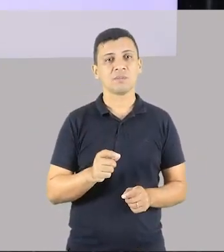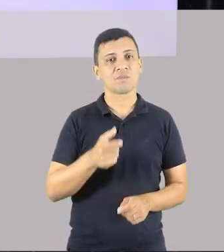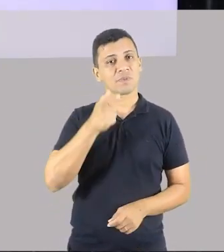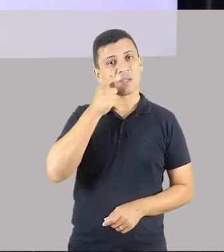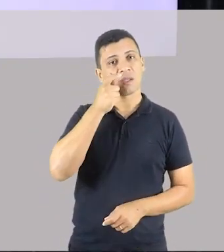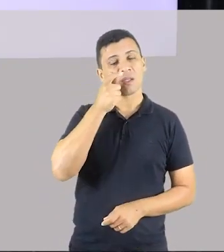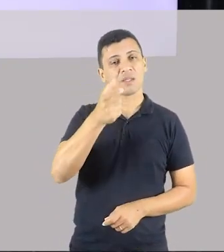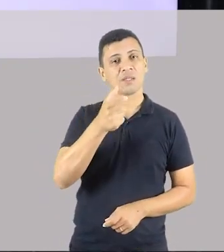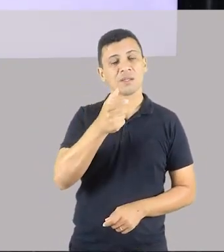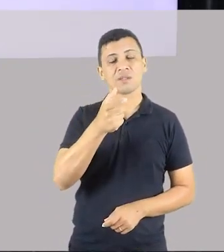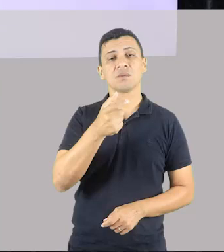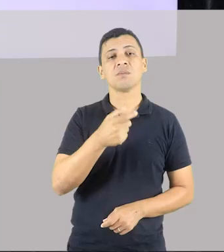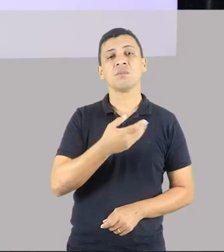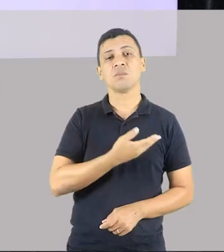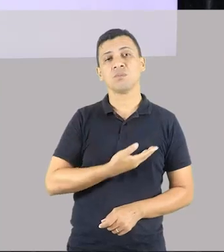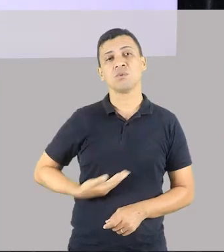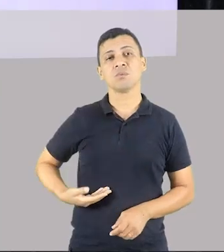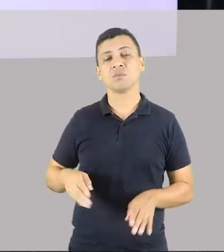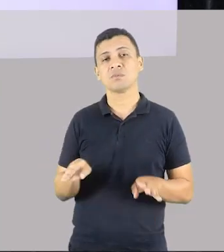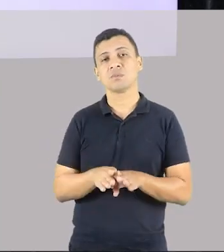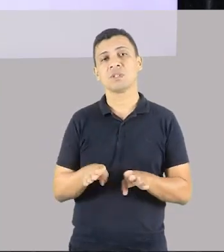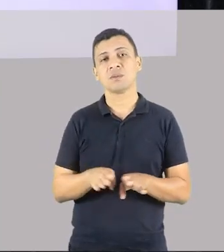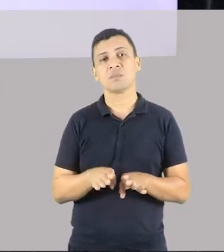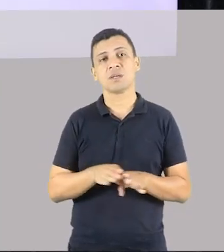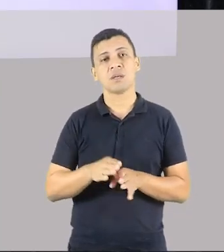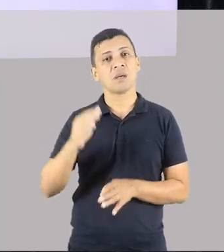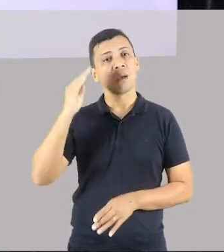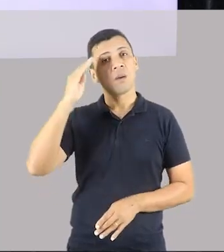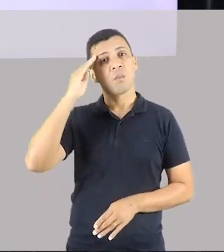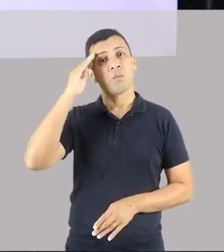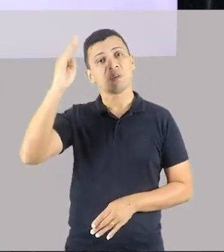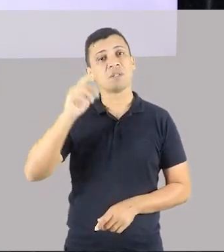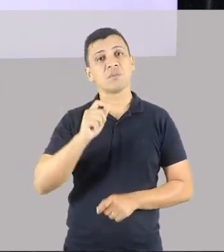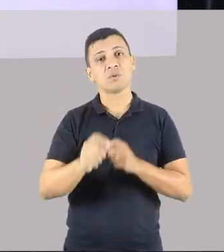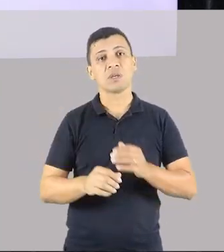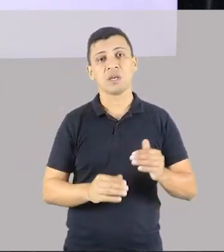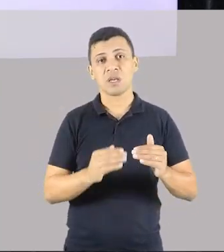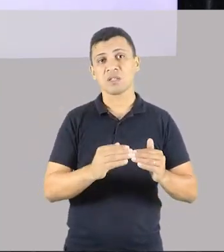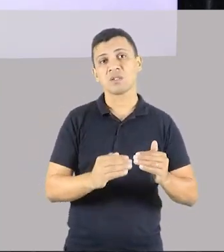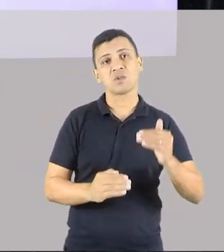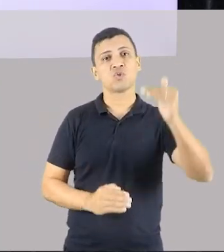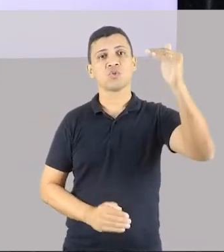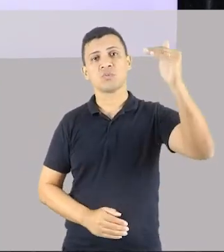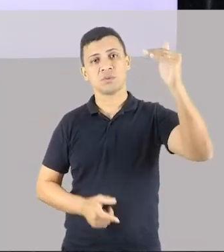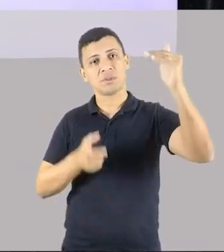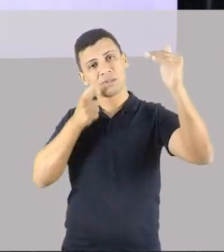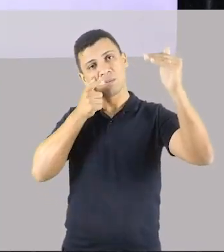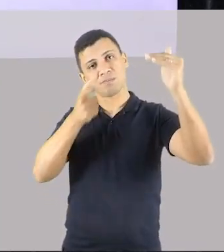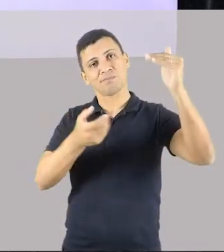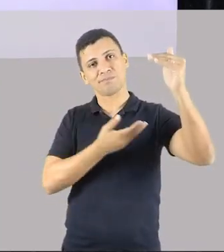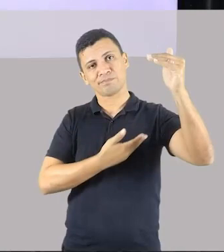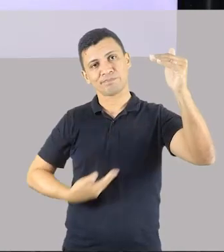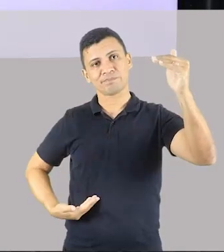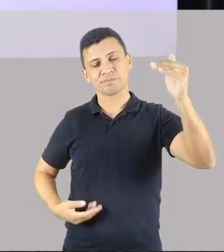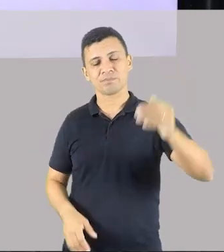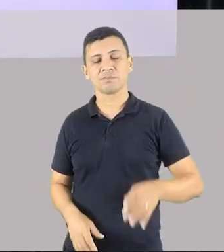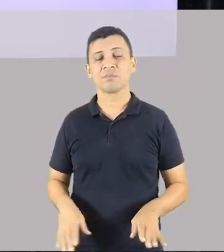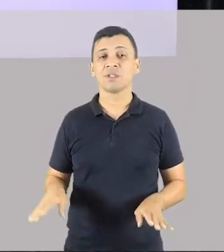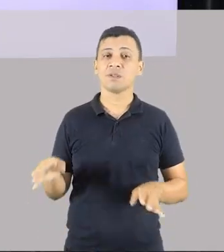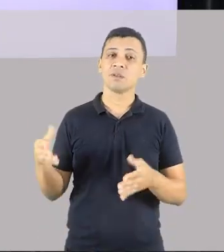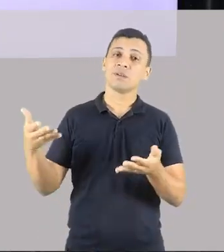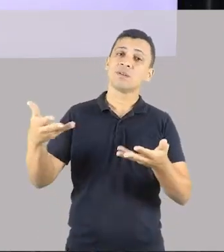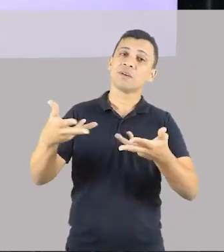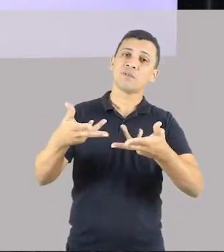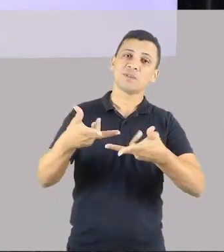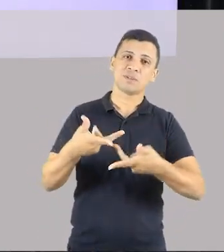interesse público, assim como o princípio da supremacia do interesse público. E a eficiência, que também